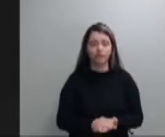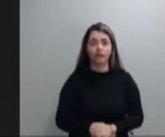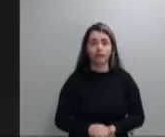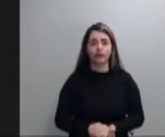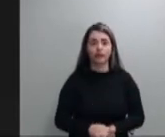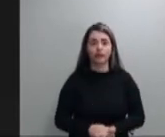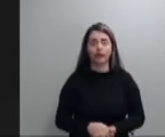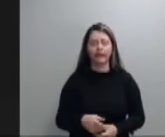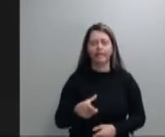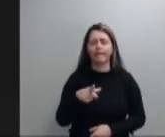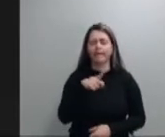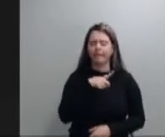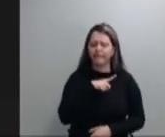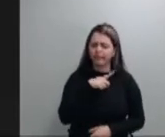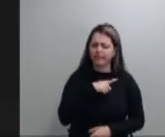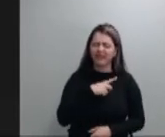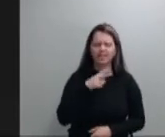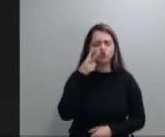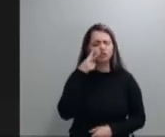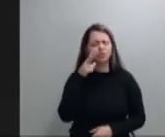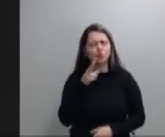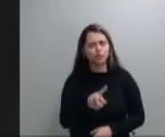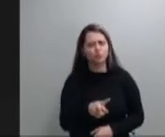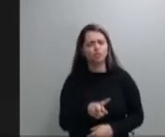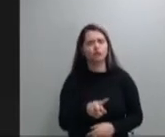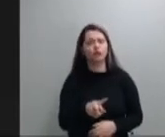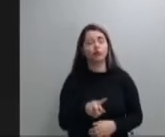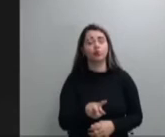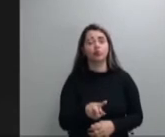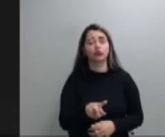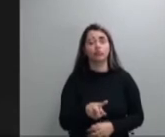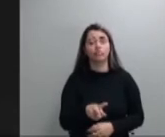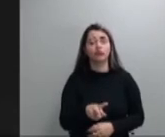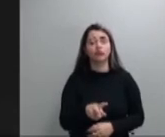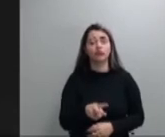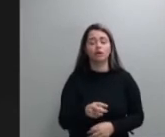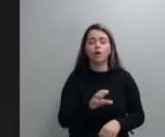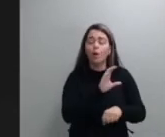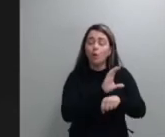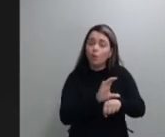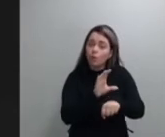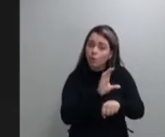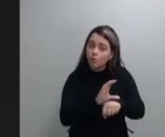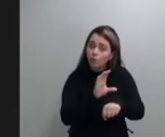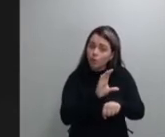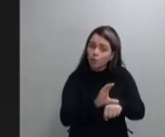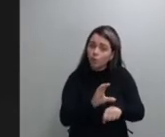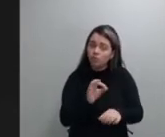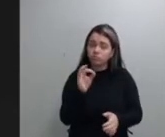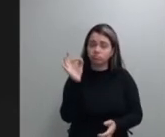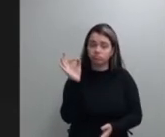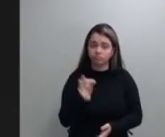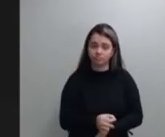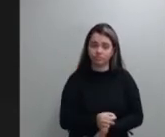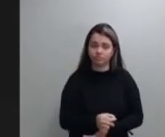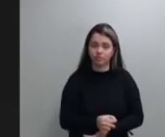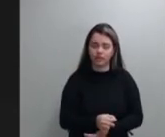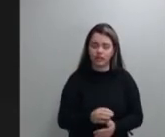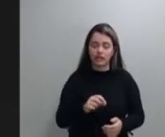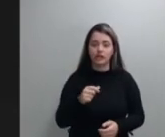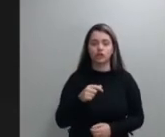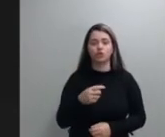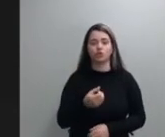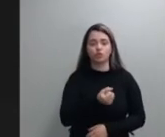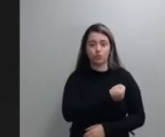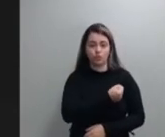inexiste ilegalidade no ato da comissão do concurso que com fundamento no item 17.32 da edital